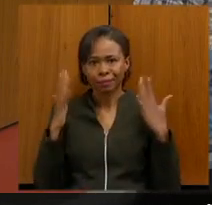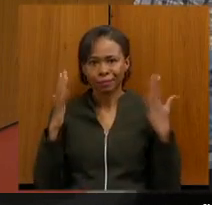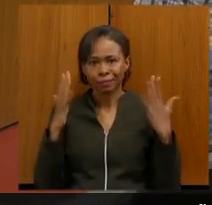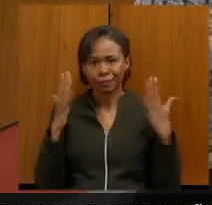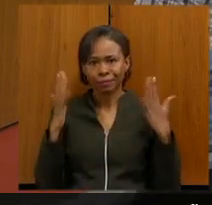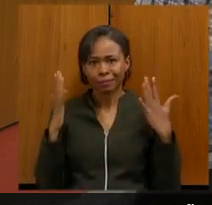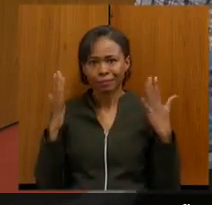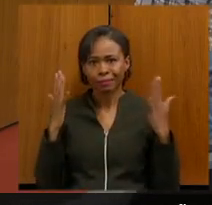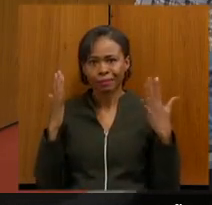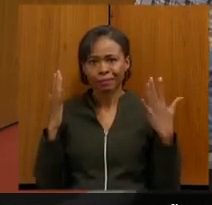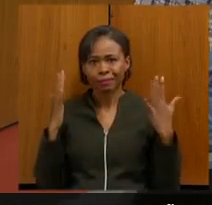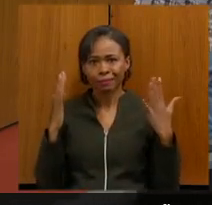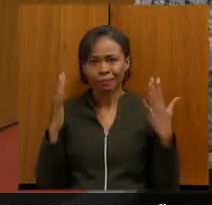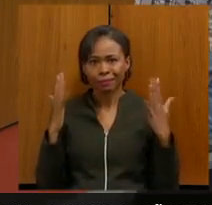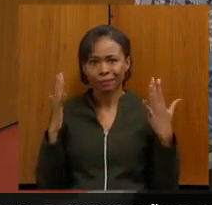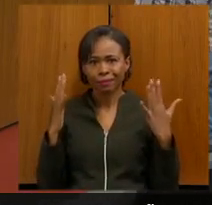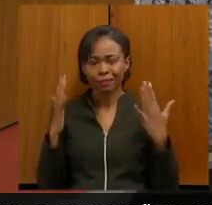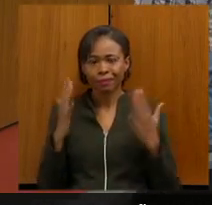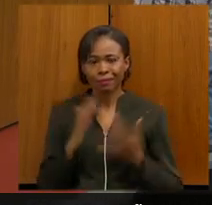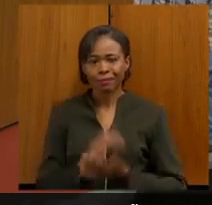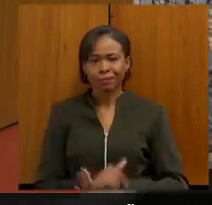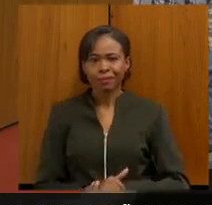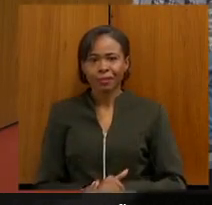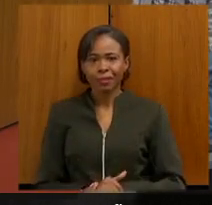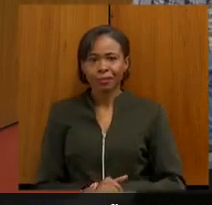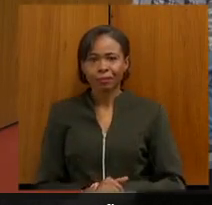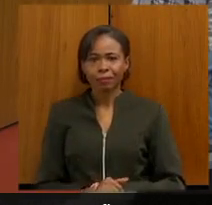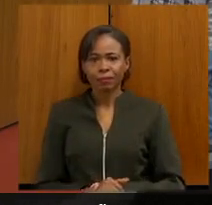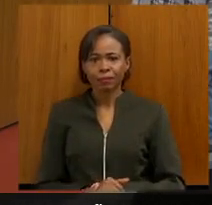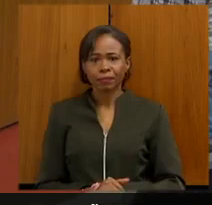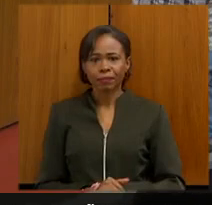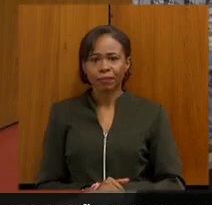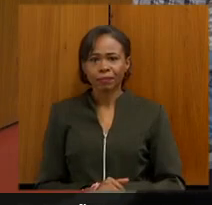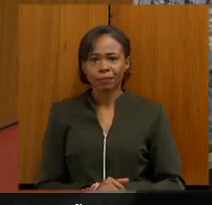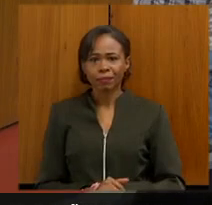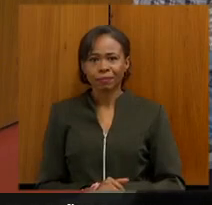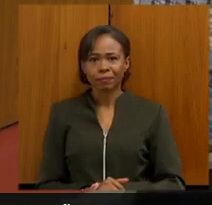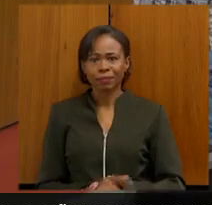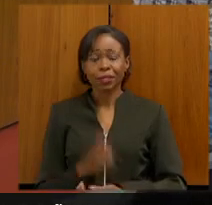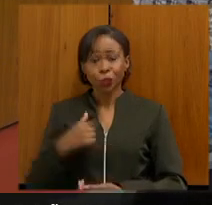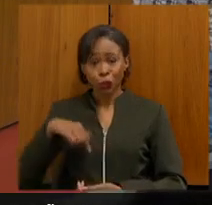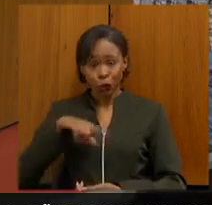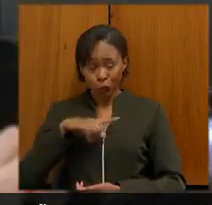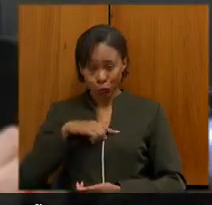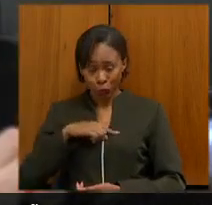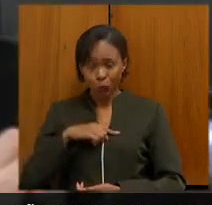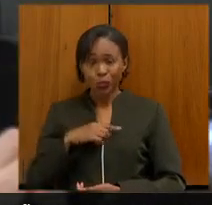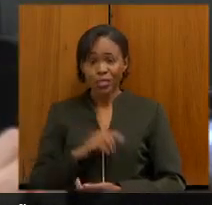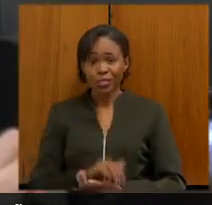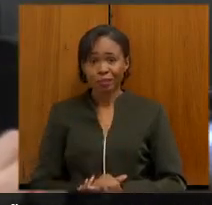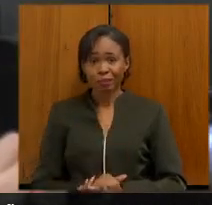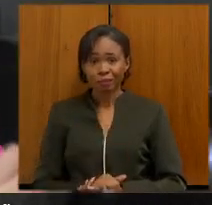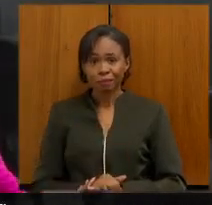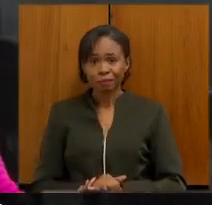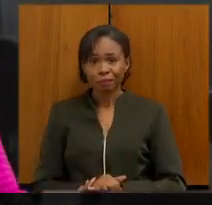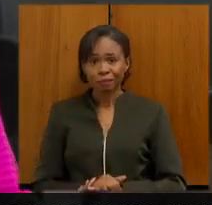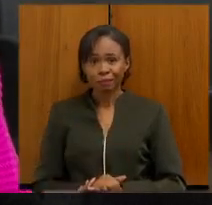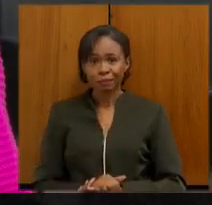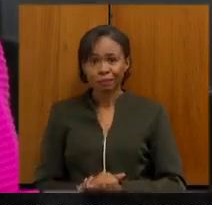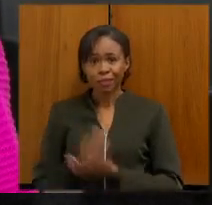E aí E aí e para nós estamos caminhando aqui para para